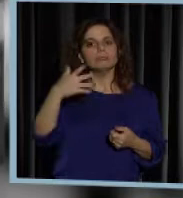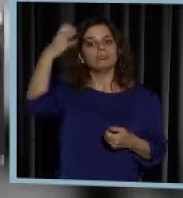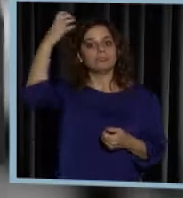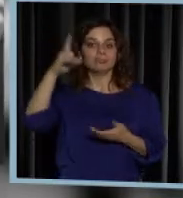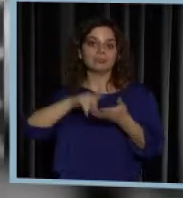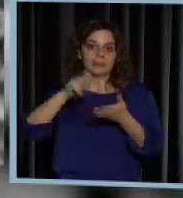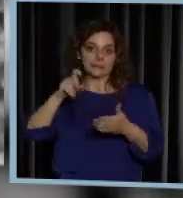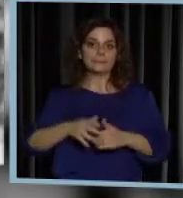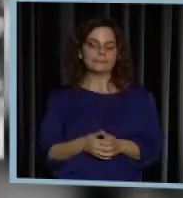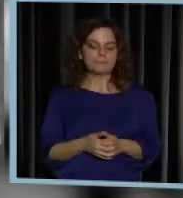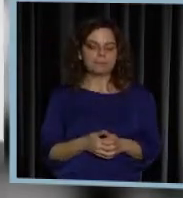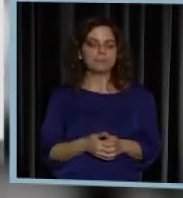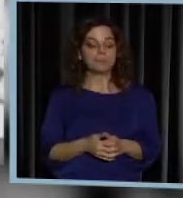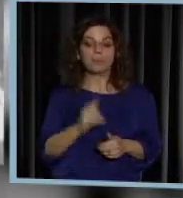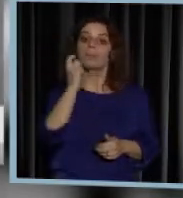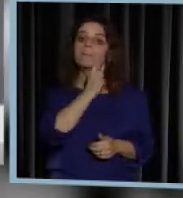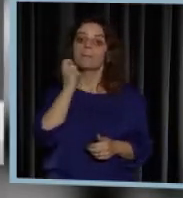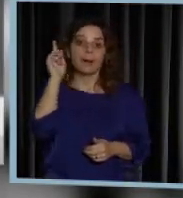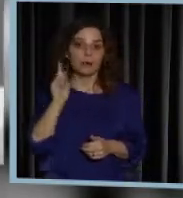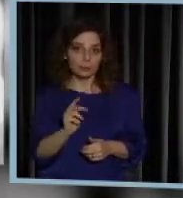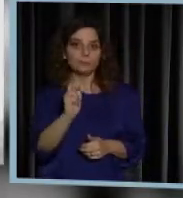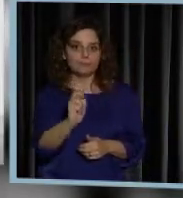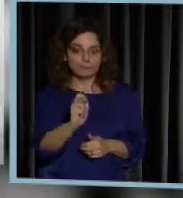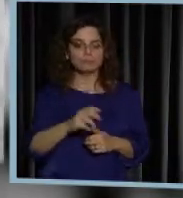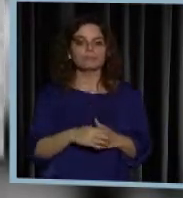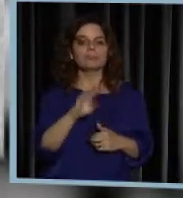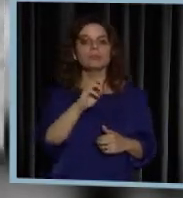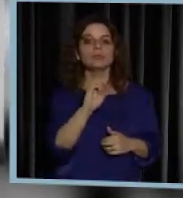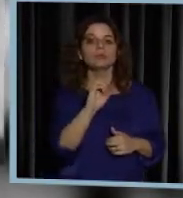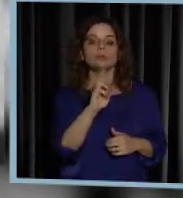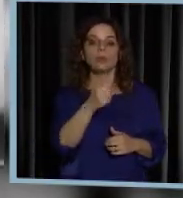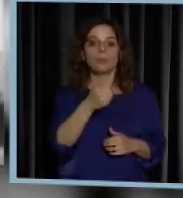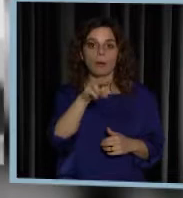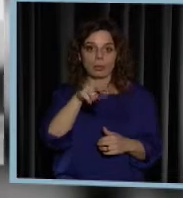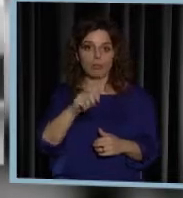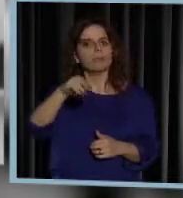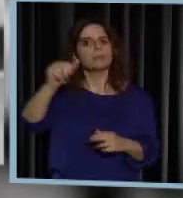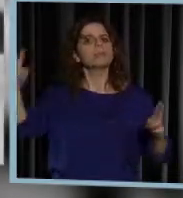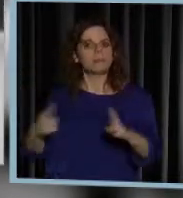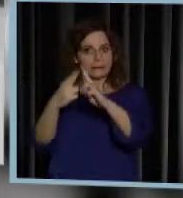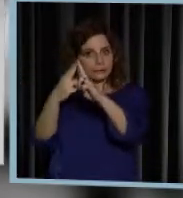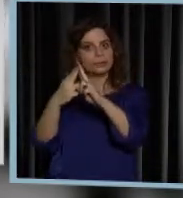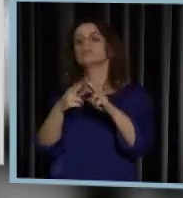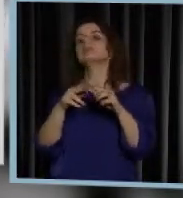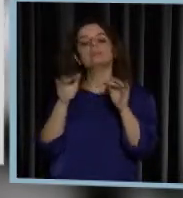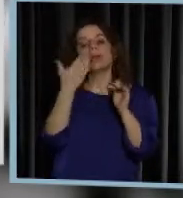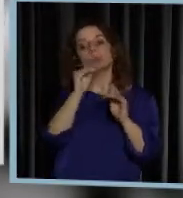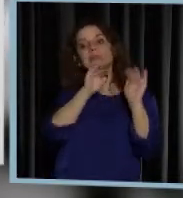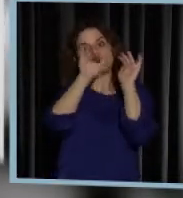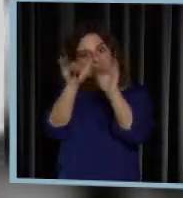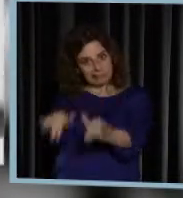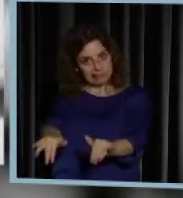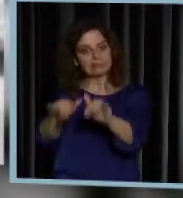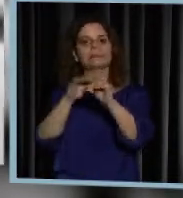imperialismo americano. A 3 de maio, a Sorbonne, em Paris, ocupada pelos estudantes,